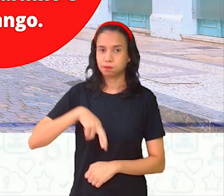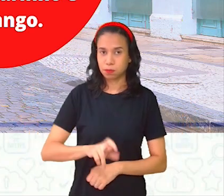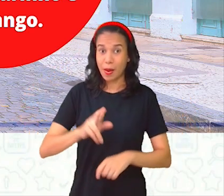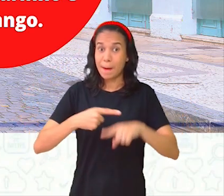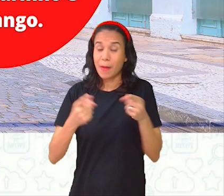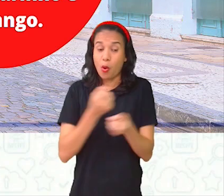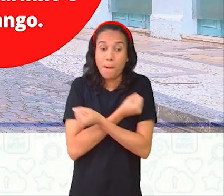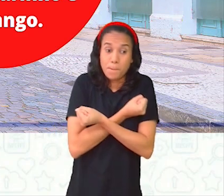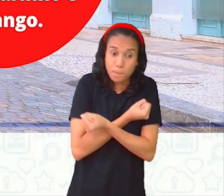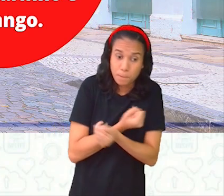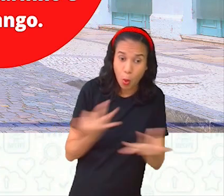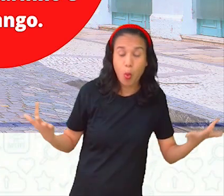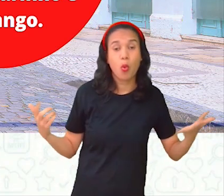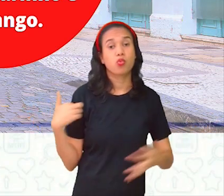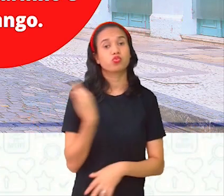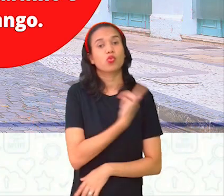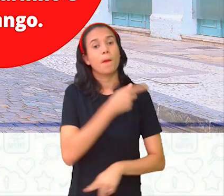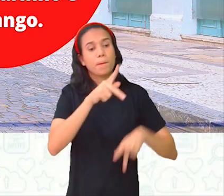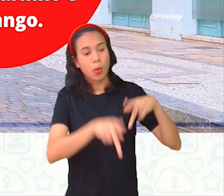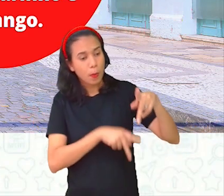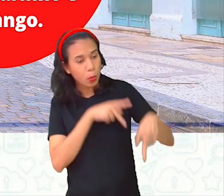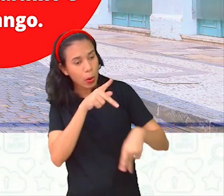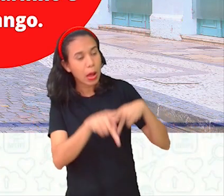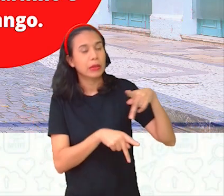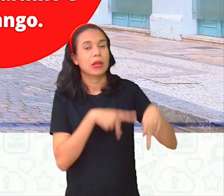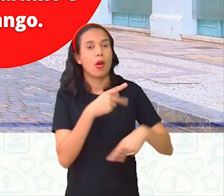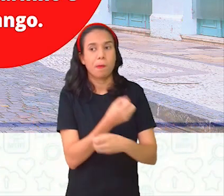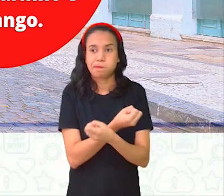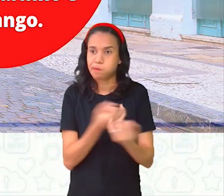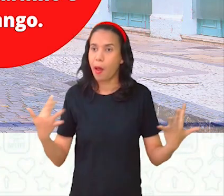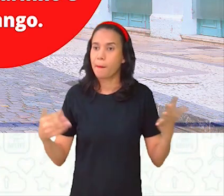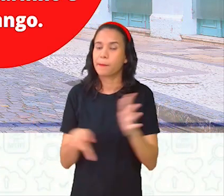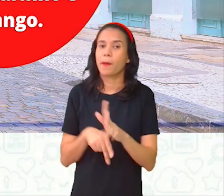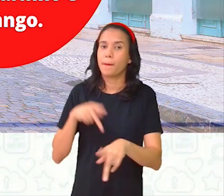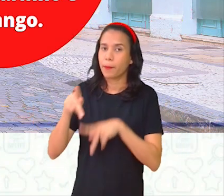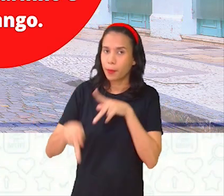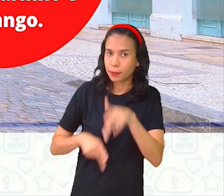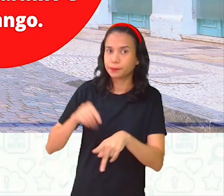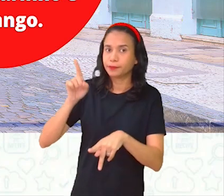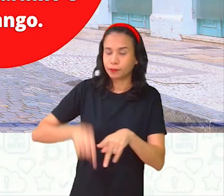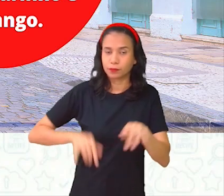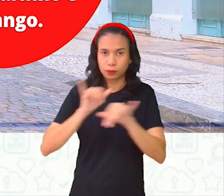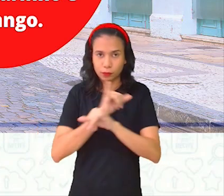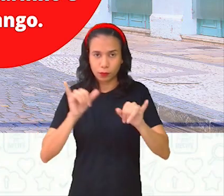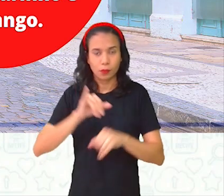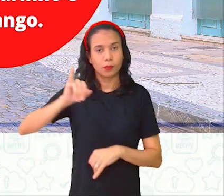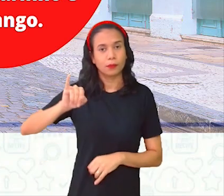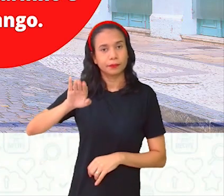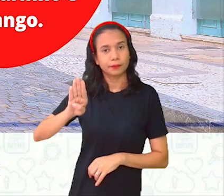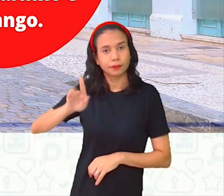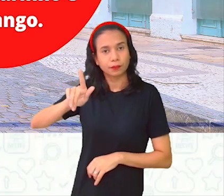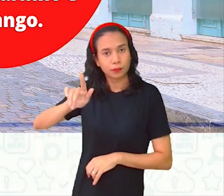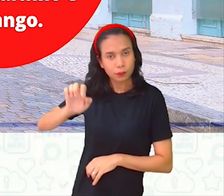a maioria da nossa população, né, a maioria da população, isso são dados do IBGE,